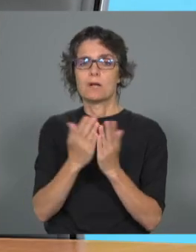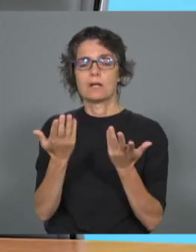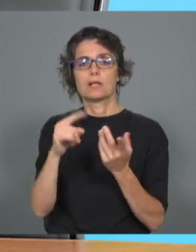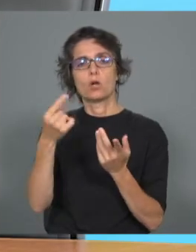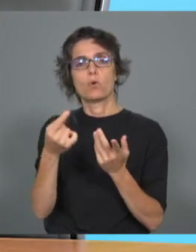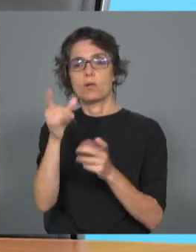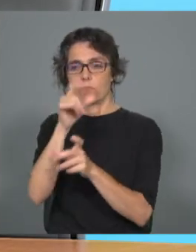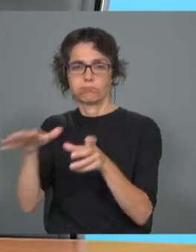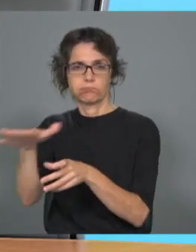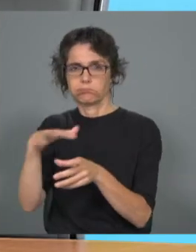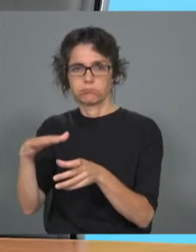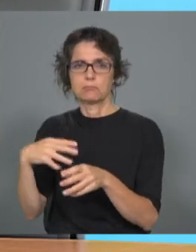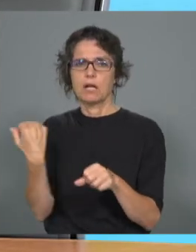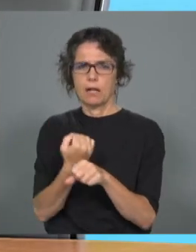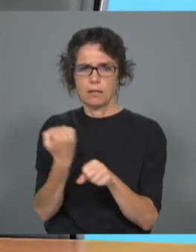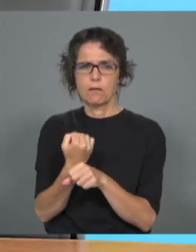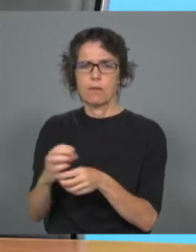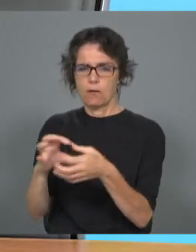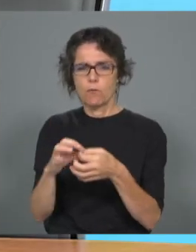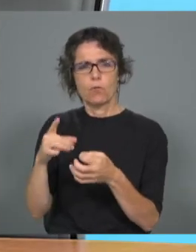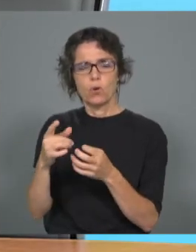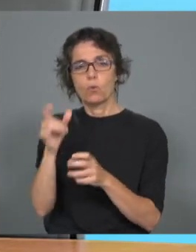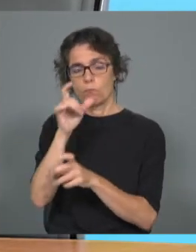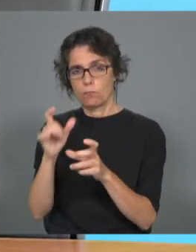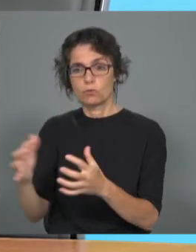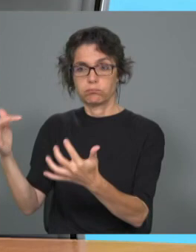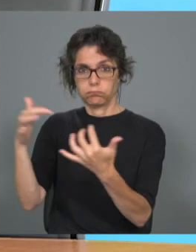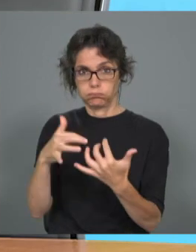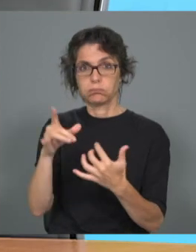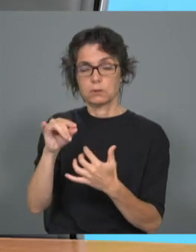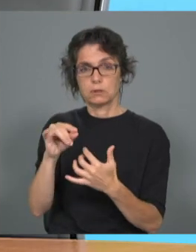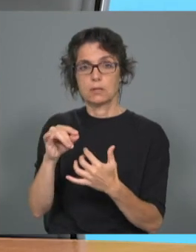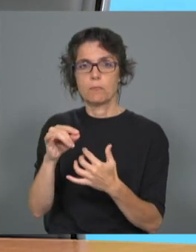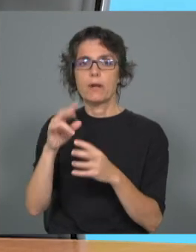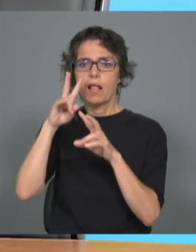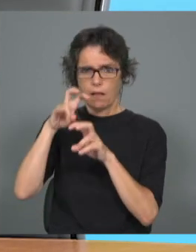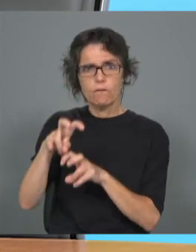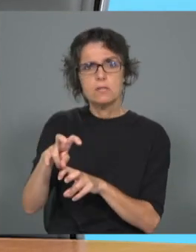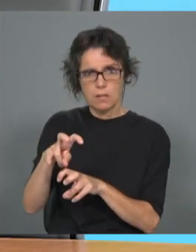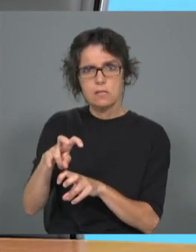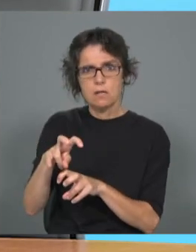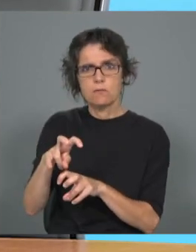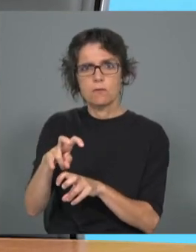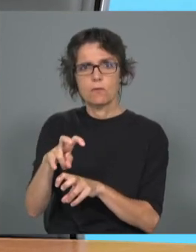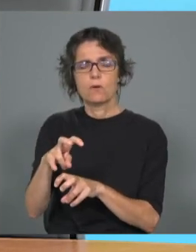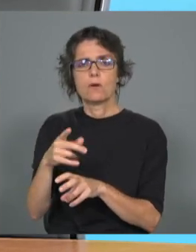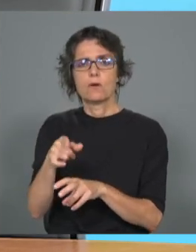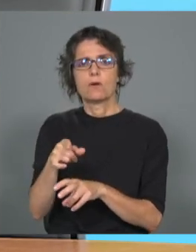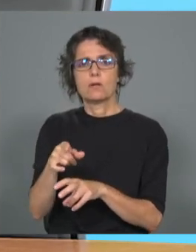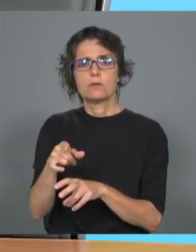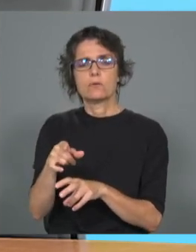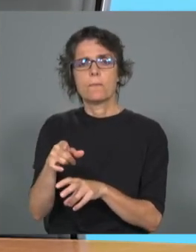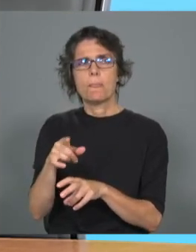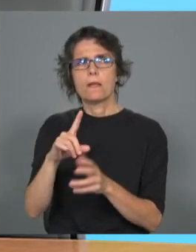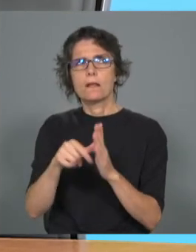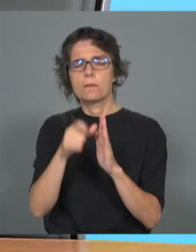civil que trabalham com migrantes e que vão fazendo descoberta, e mesmo a nível da investigação, estava-me a lembrar agora de um projeto